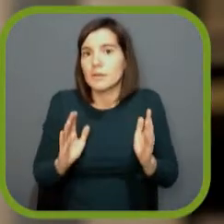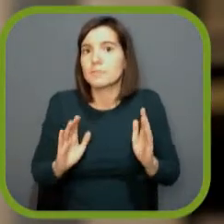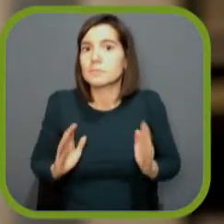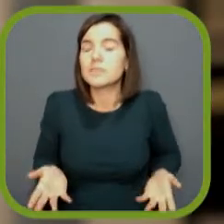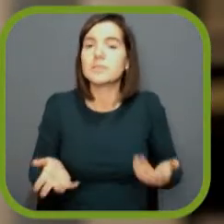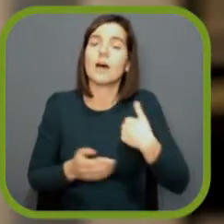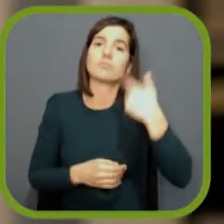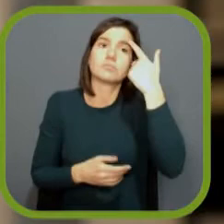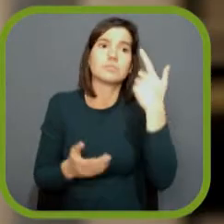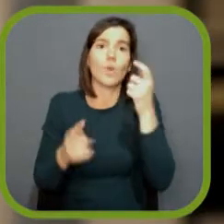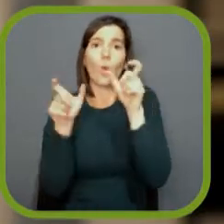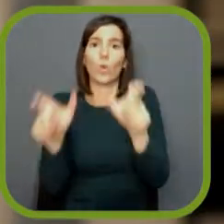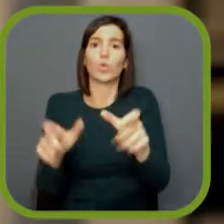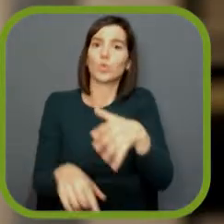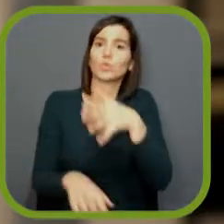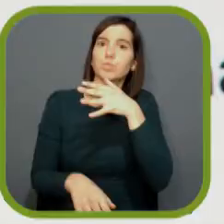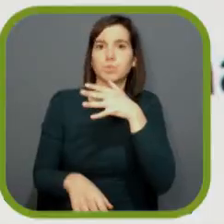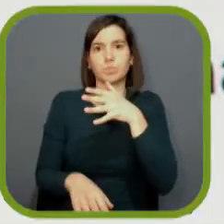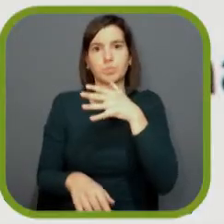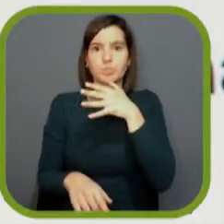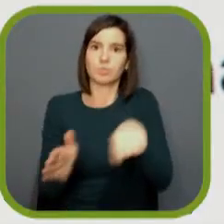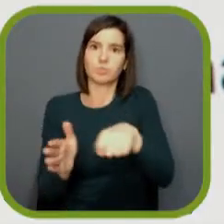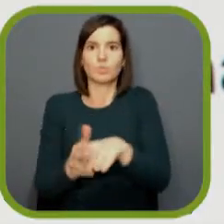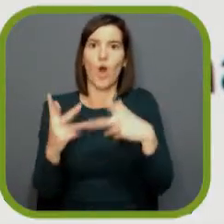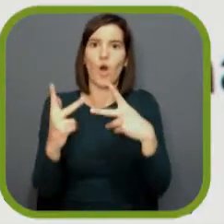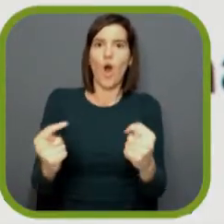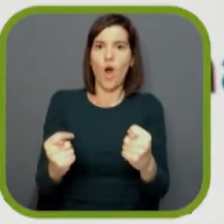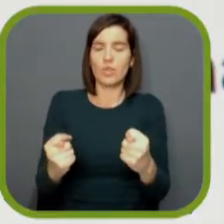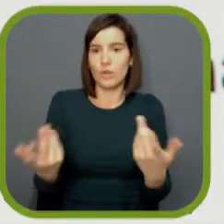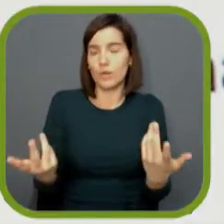nós considerarmos a questão do controle do discurso de ódio como sendo